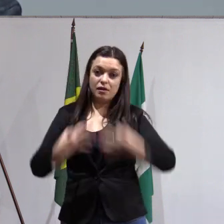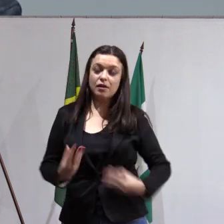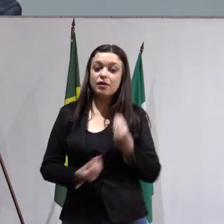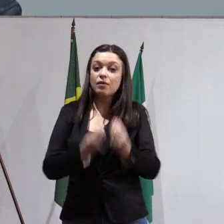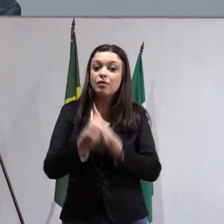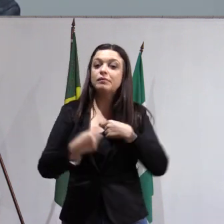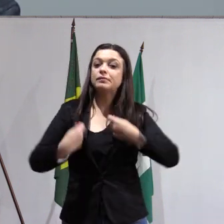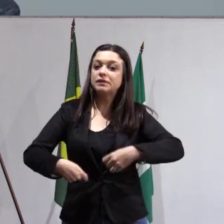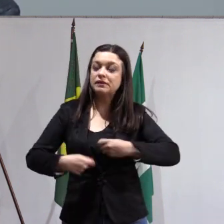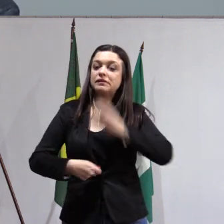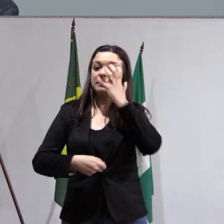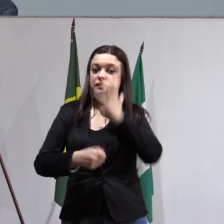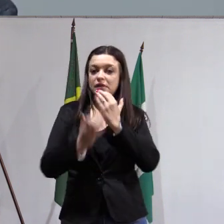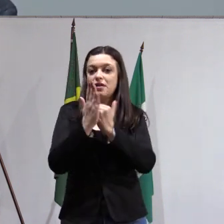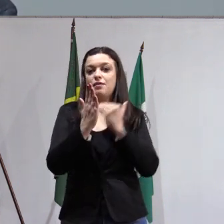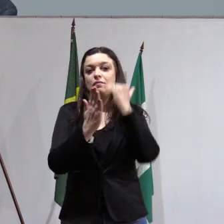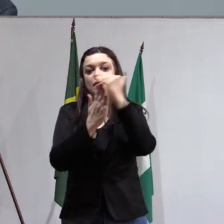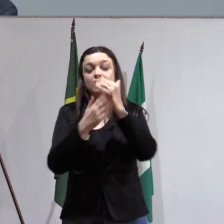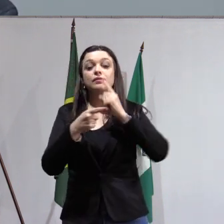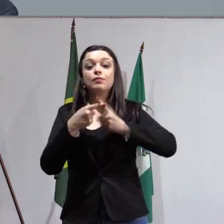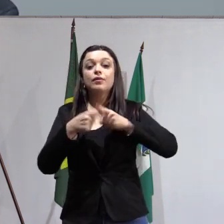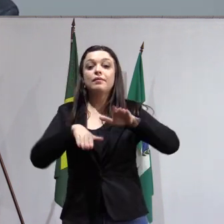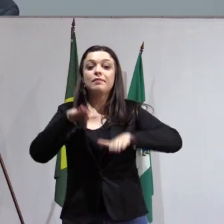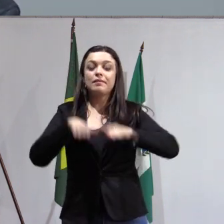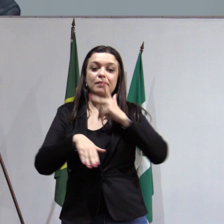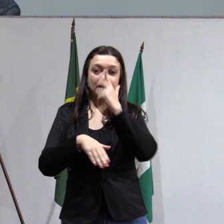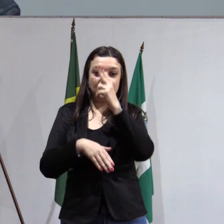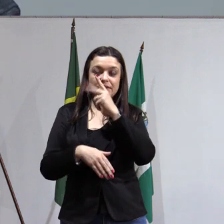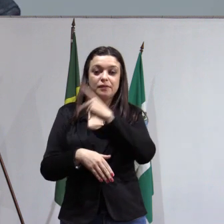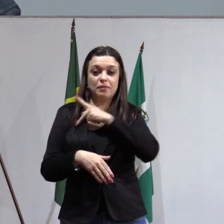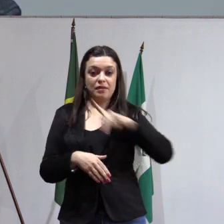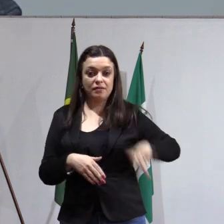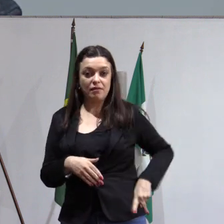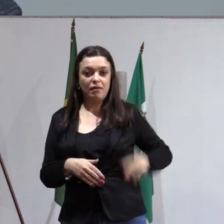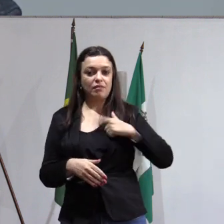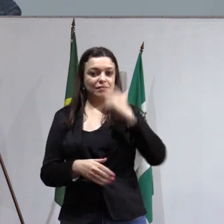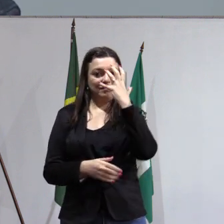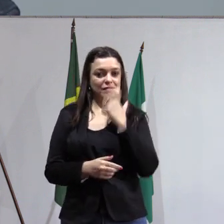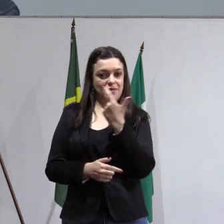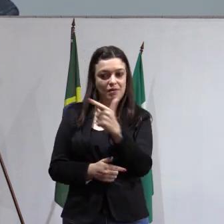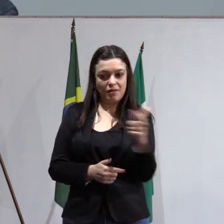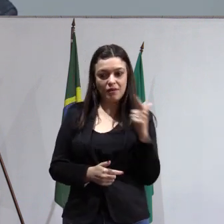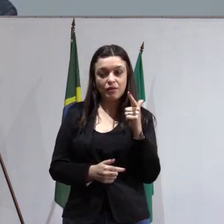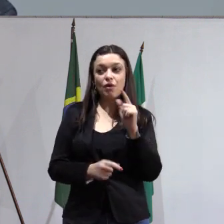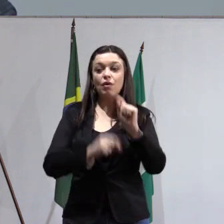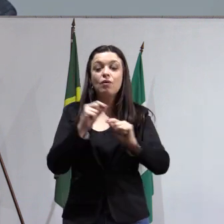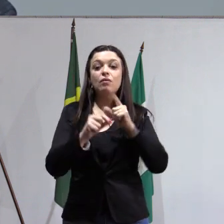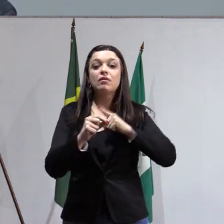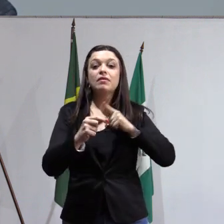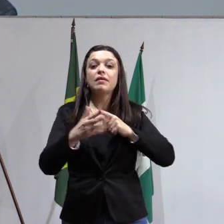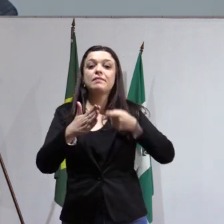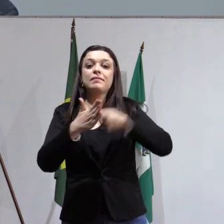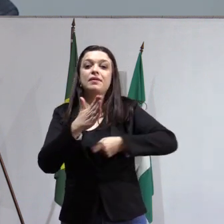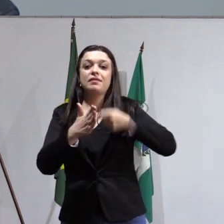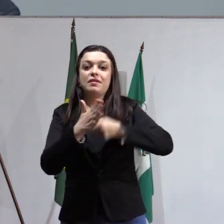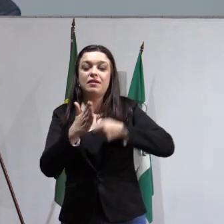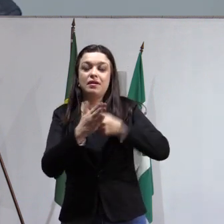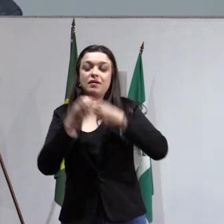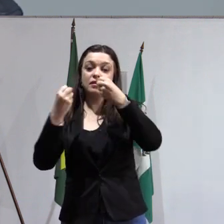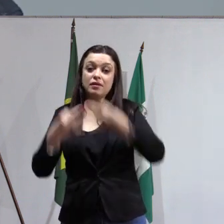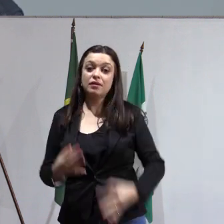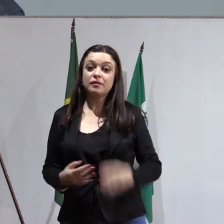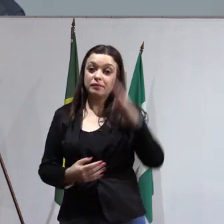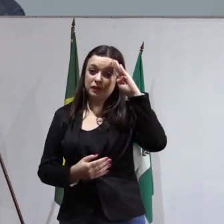de um presidente que não parece se levar a sério. Temos uma batalha pela frente, principalmente quando esse projeto chegar